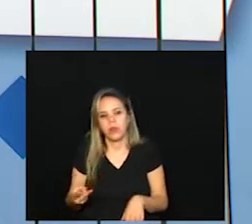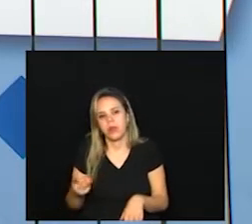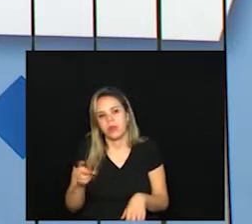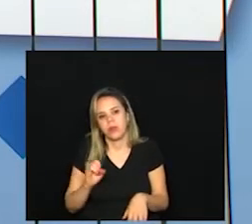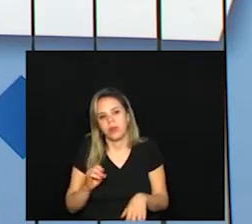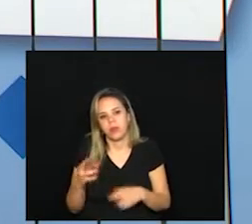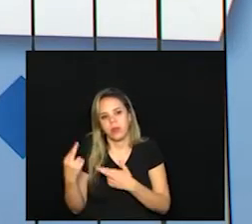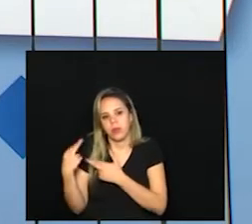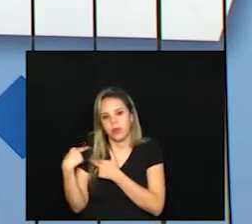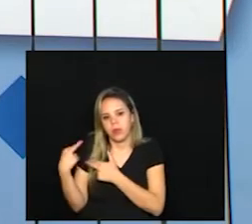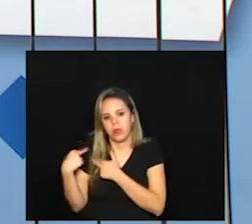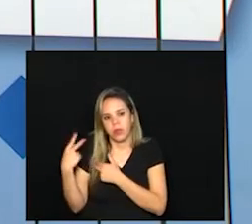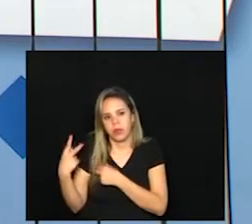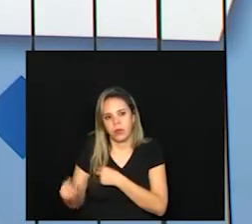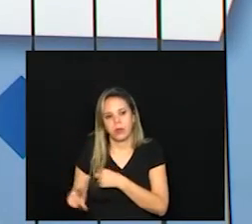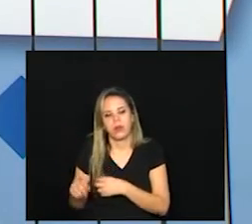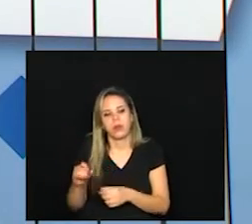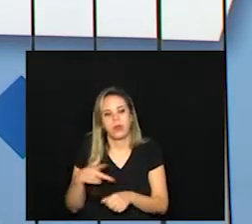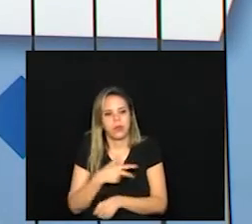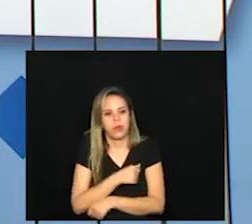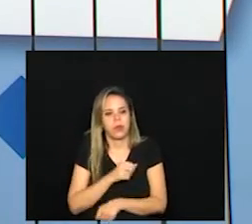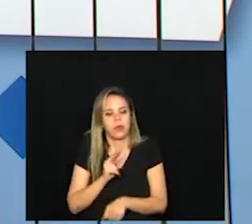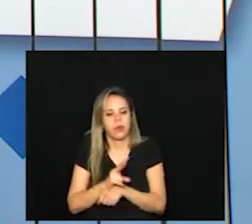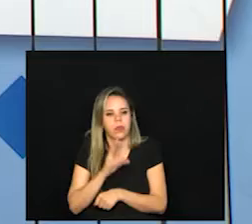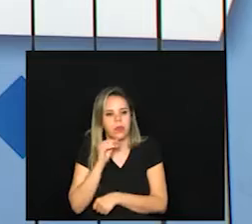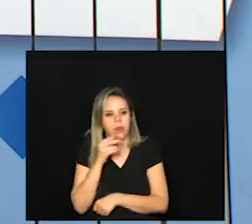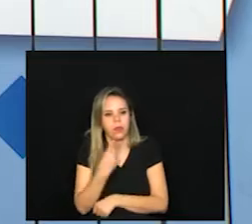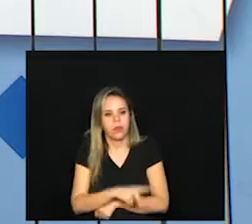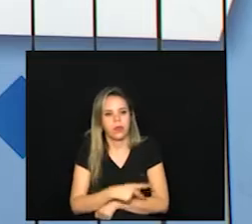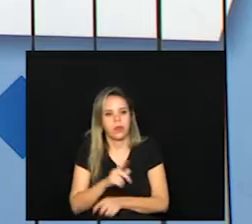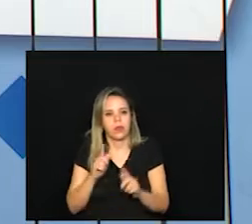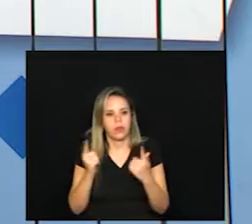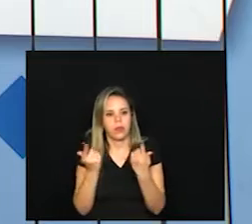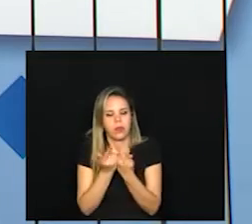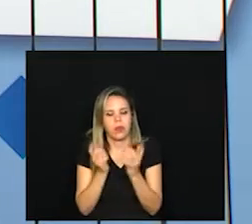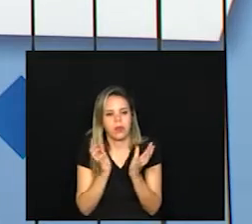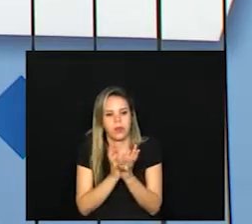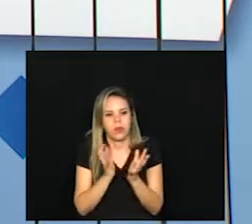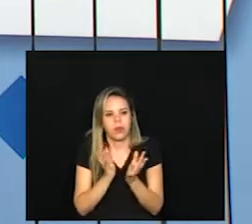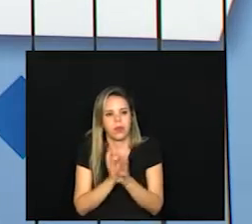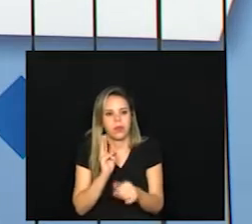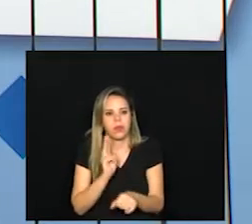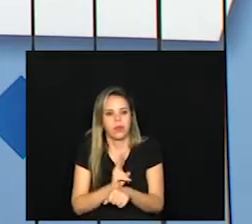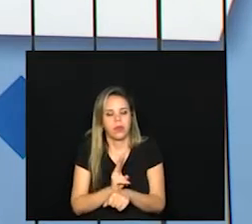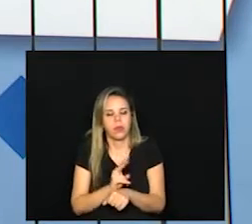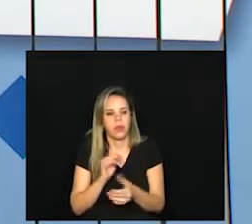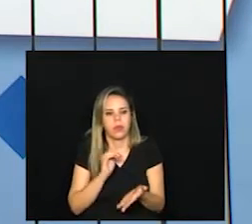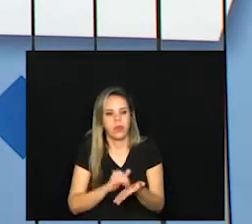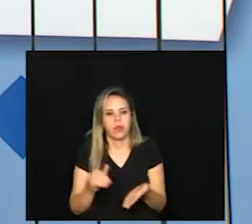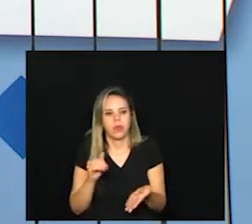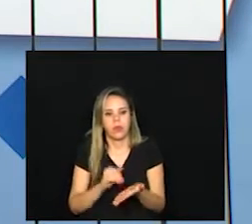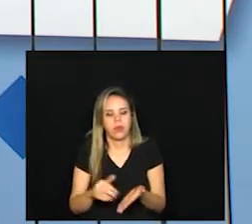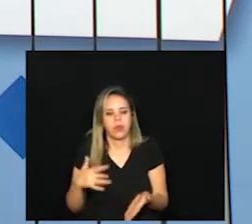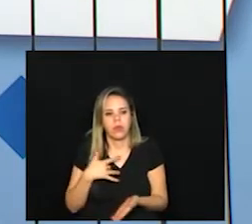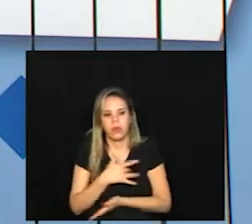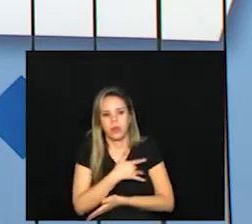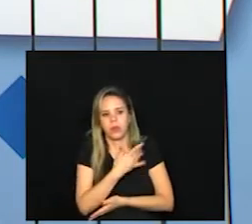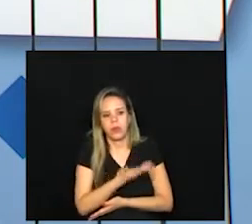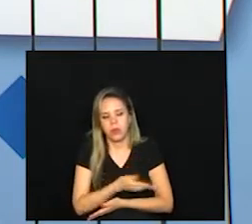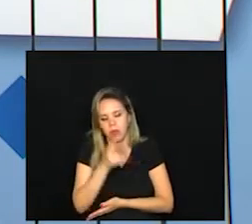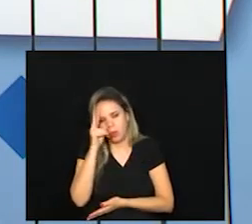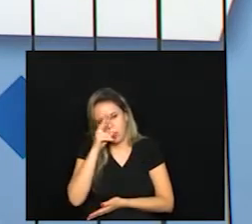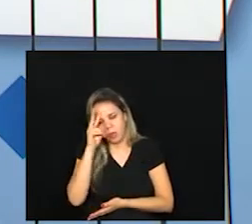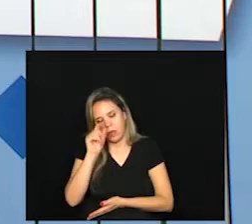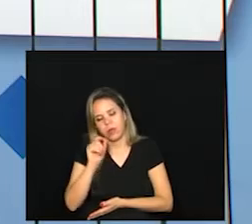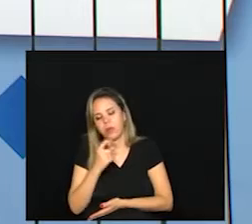se responsabilizam por vacinar os funcionários dos grupos que estão sendo imunizados pela Secretaria de Saúde. Lembrando